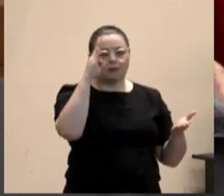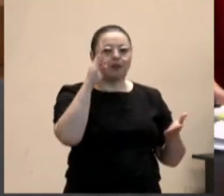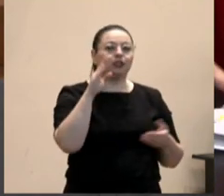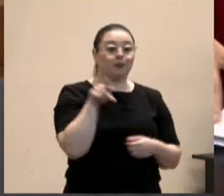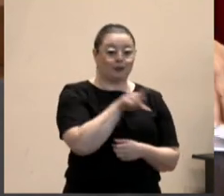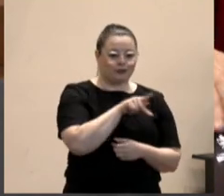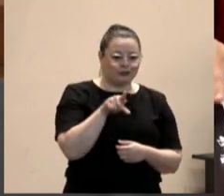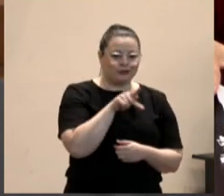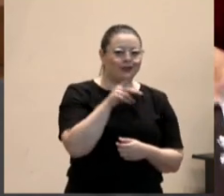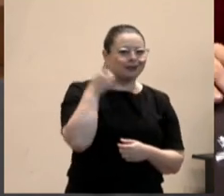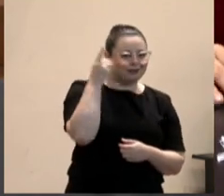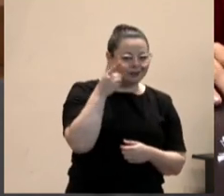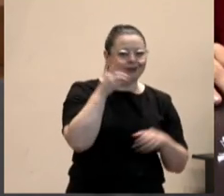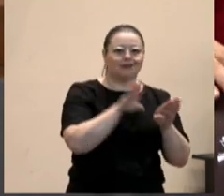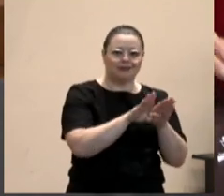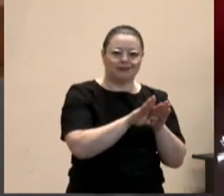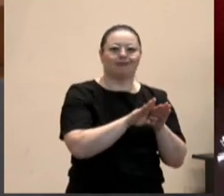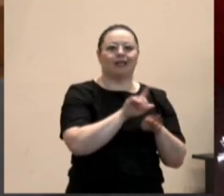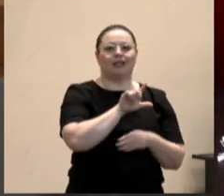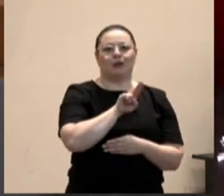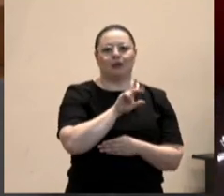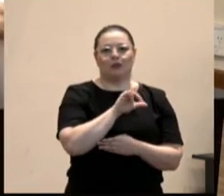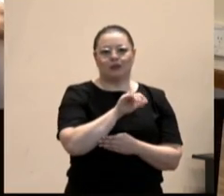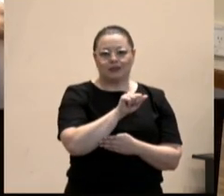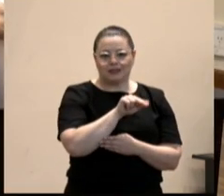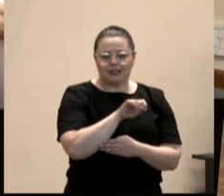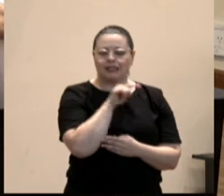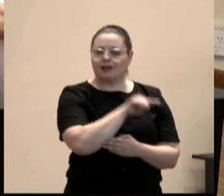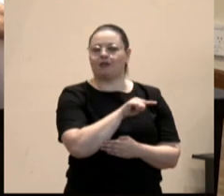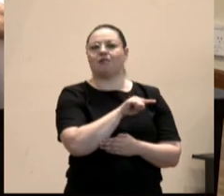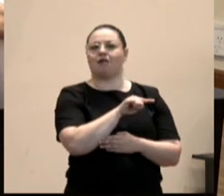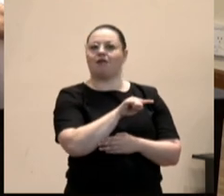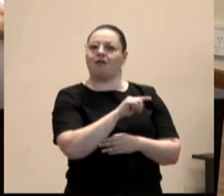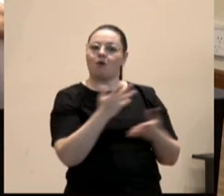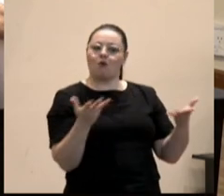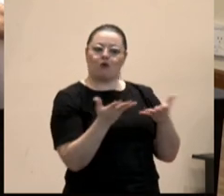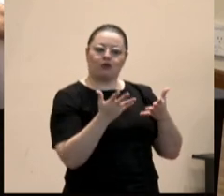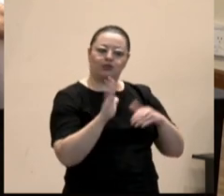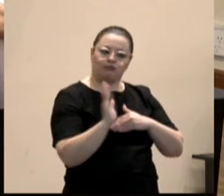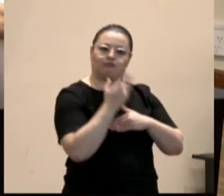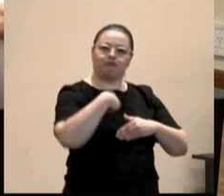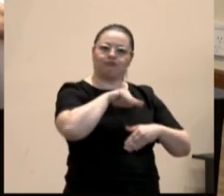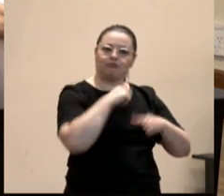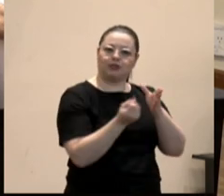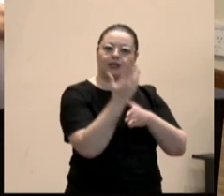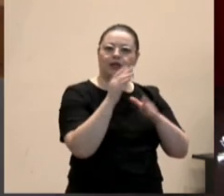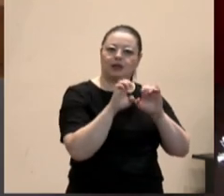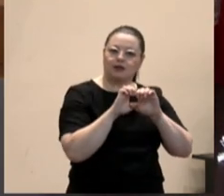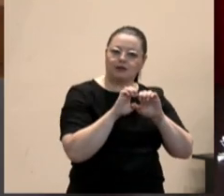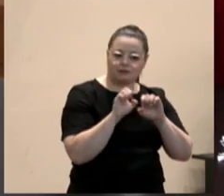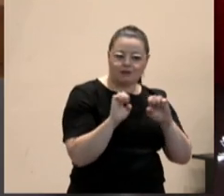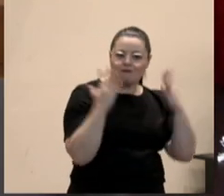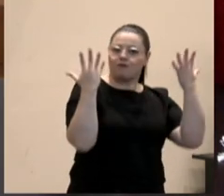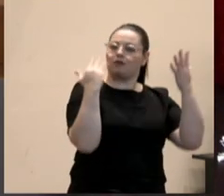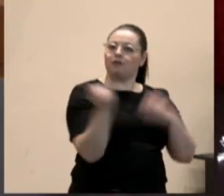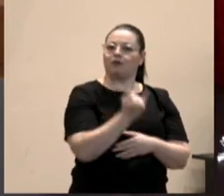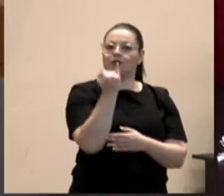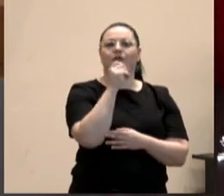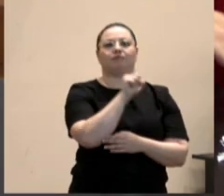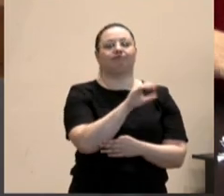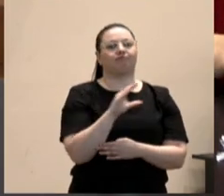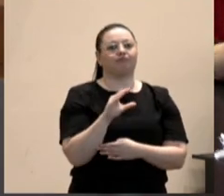Carminati, promotora desse importante debate aqui em Santa Catarina, e dizer